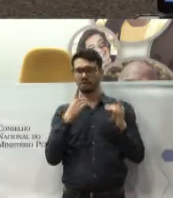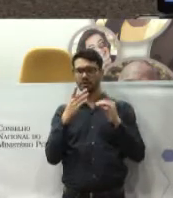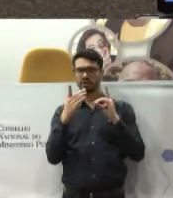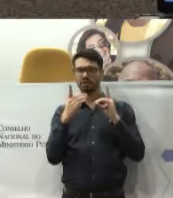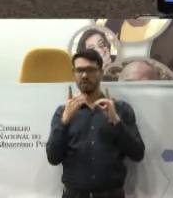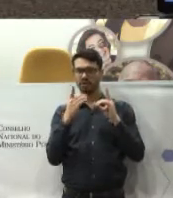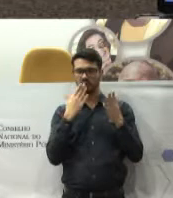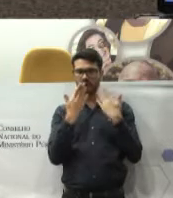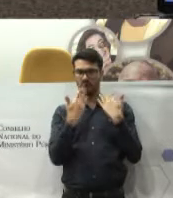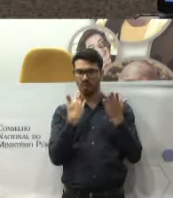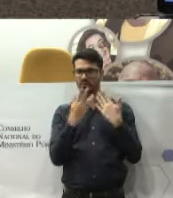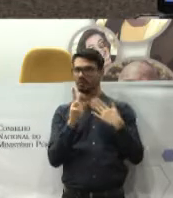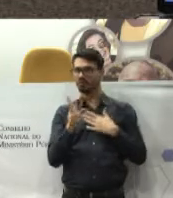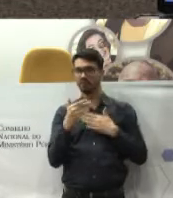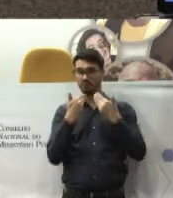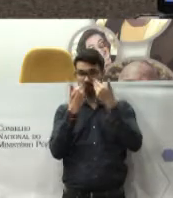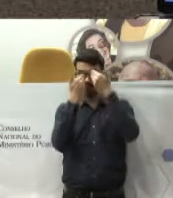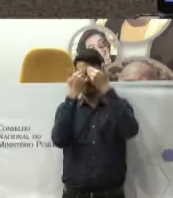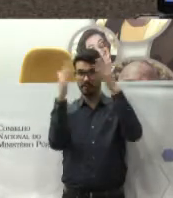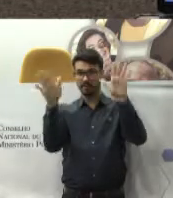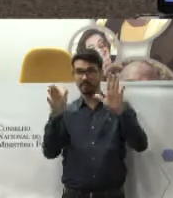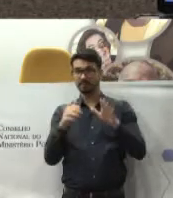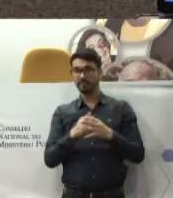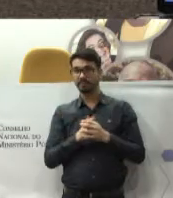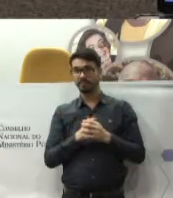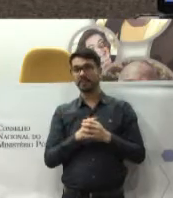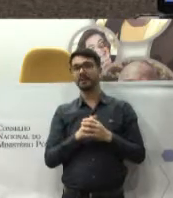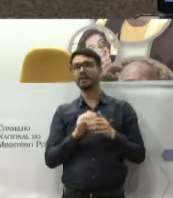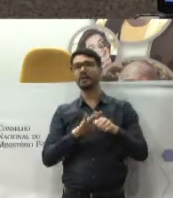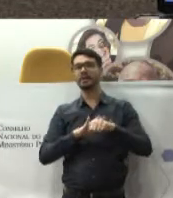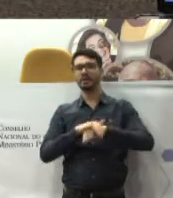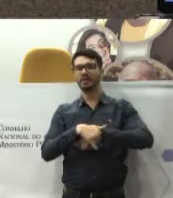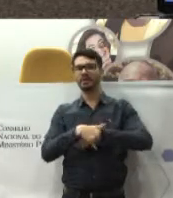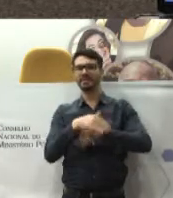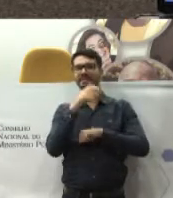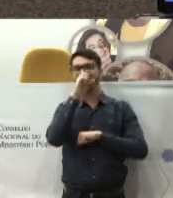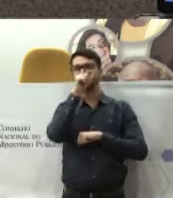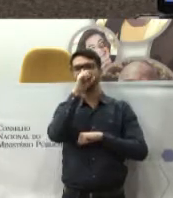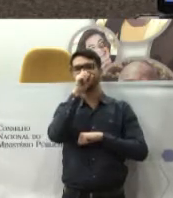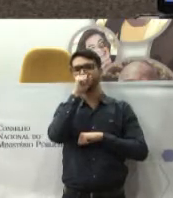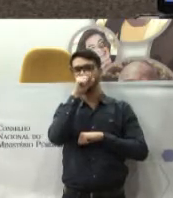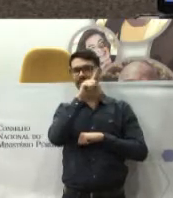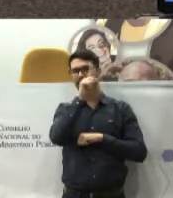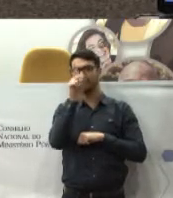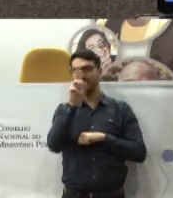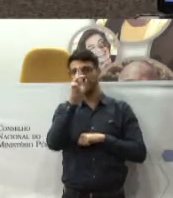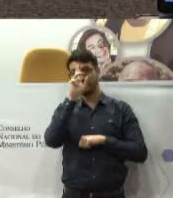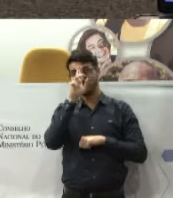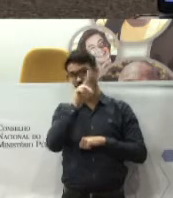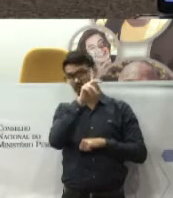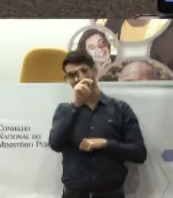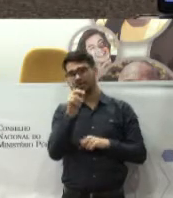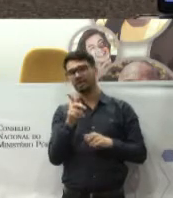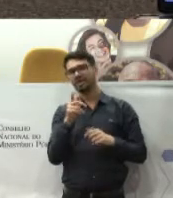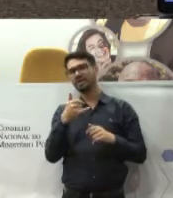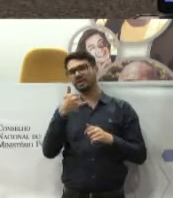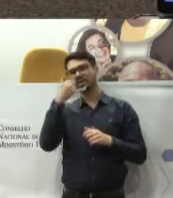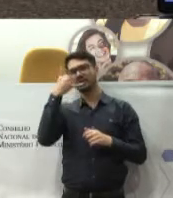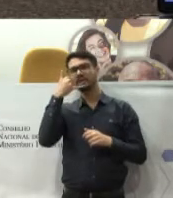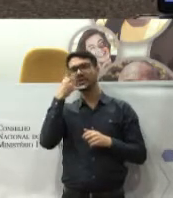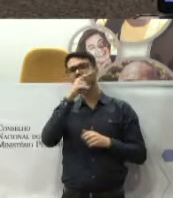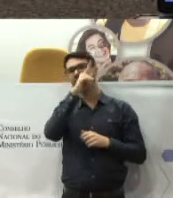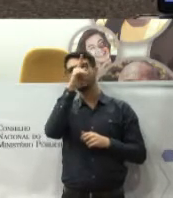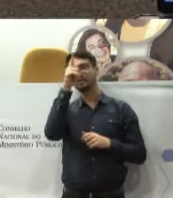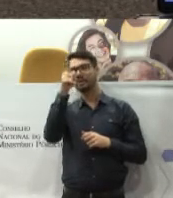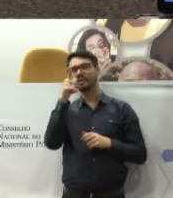Teve até um caso assim, que na noite do sábado de aleluia, meia-noite, eu recebi ligação do gestor da central